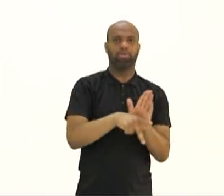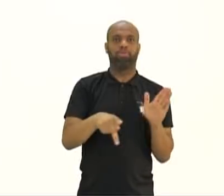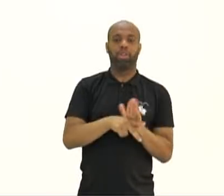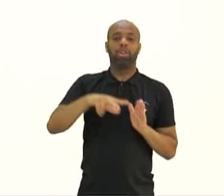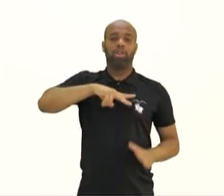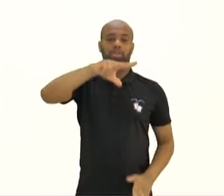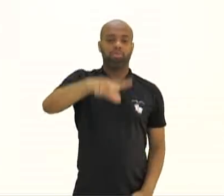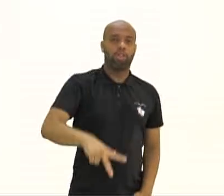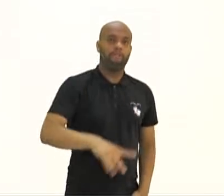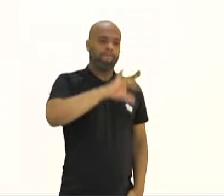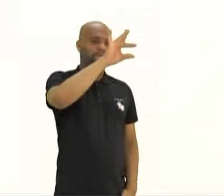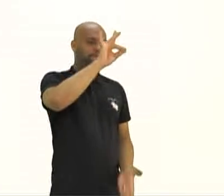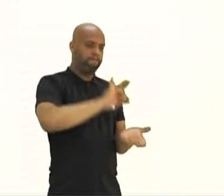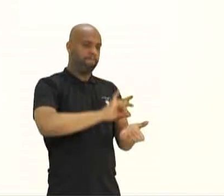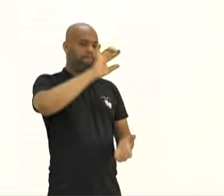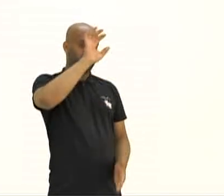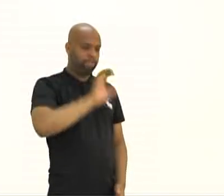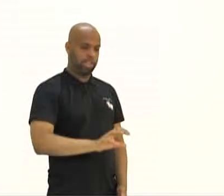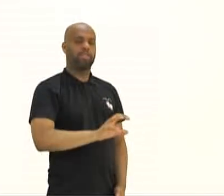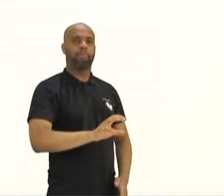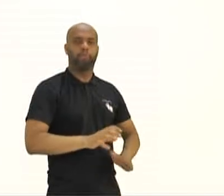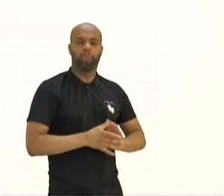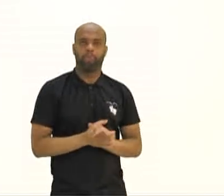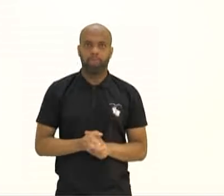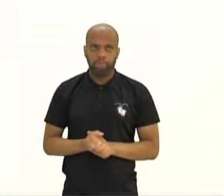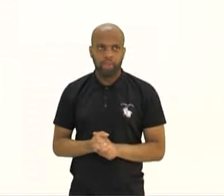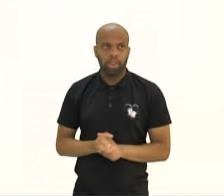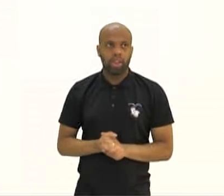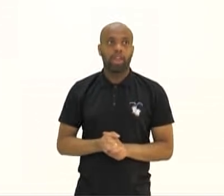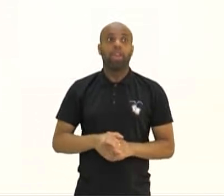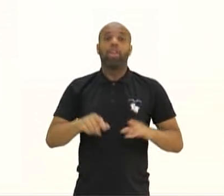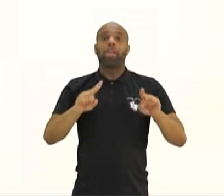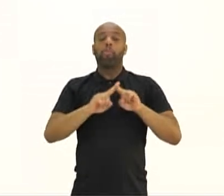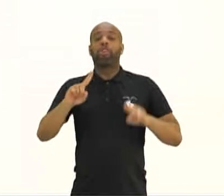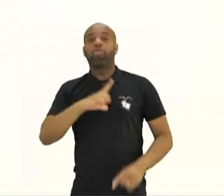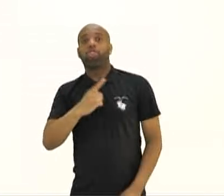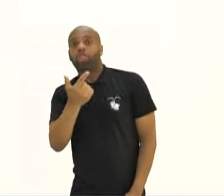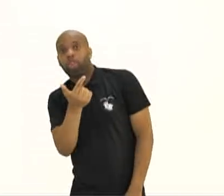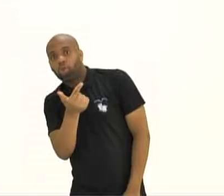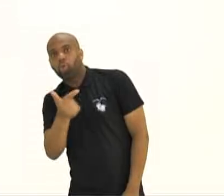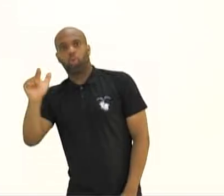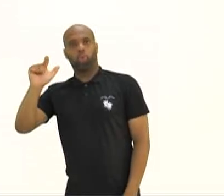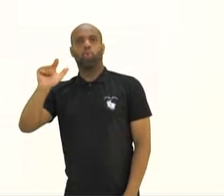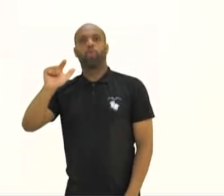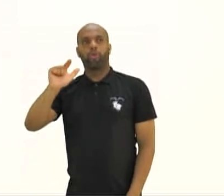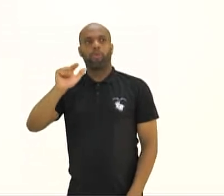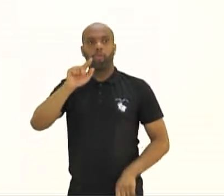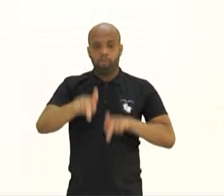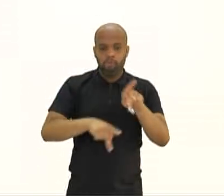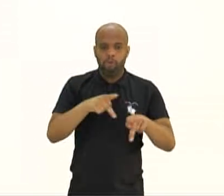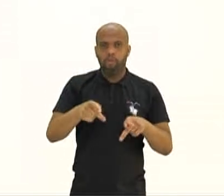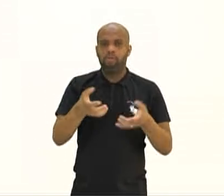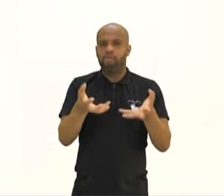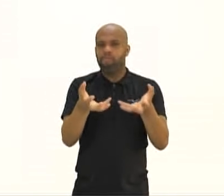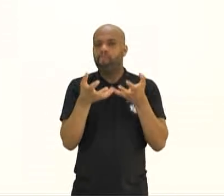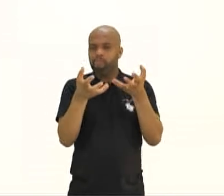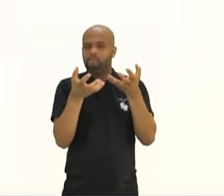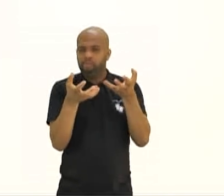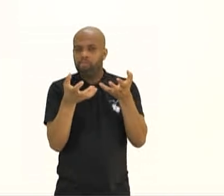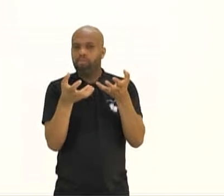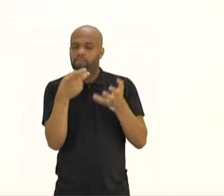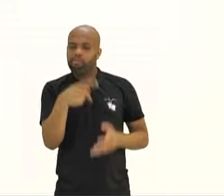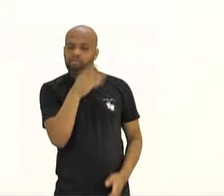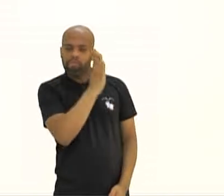estabelecido aqui. Certo? Mas havia outro povo muito interessado pelo nosso território, e esse eram os